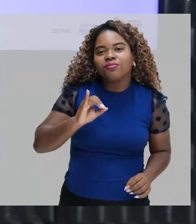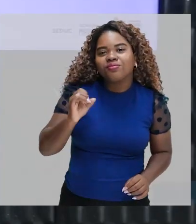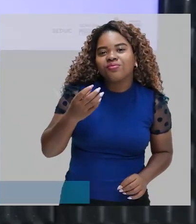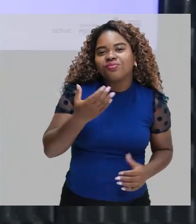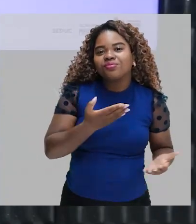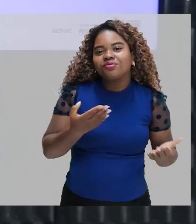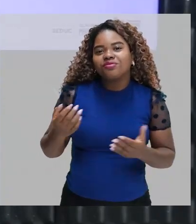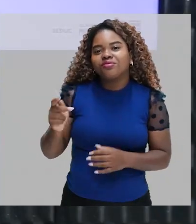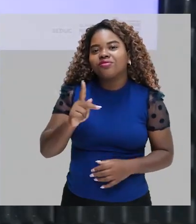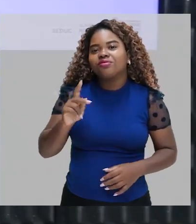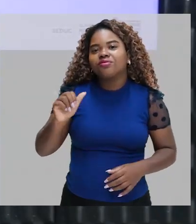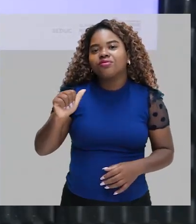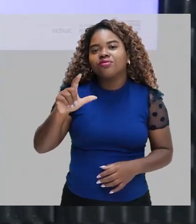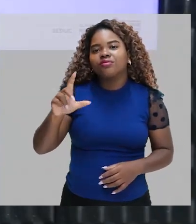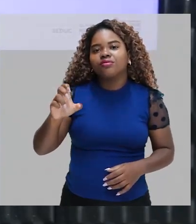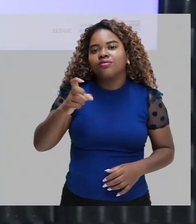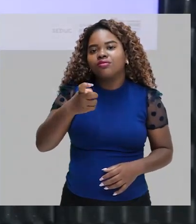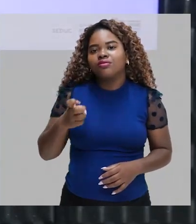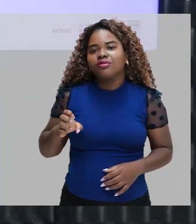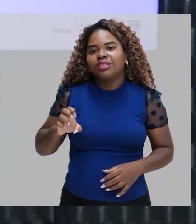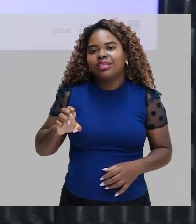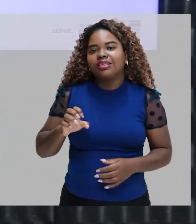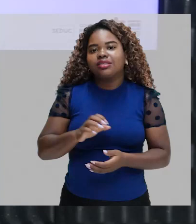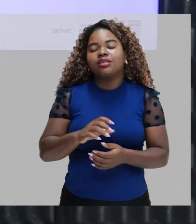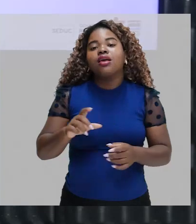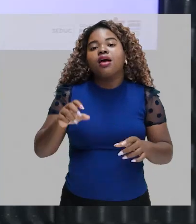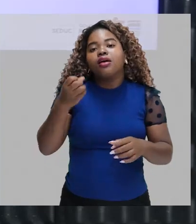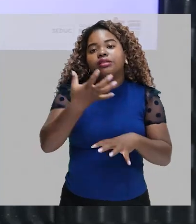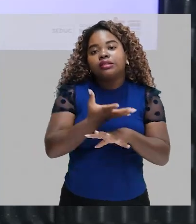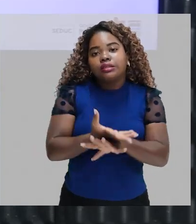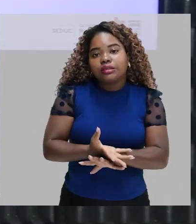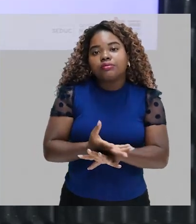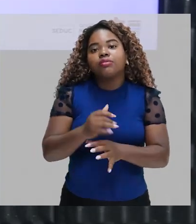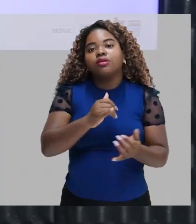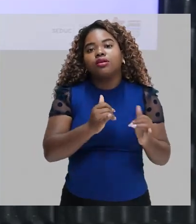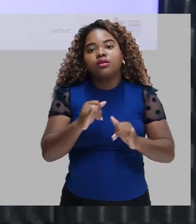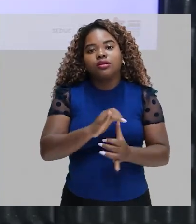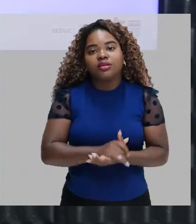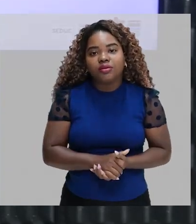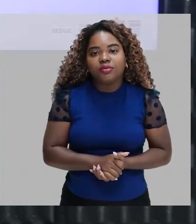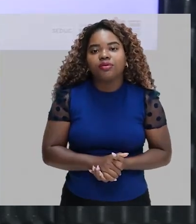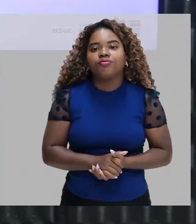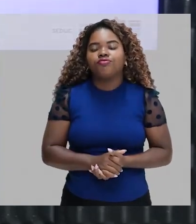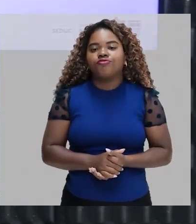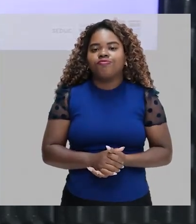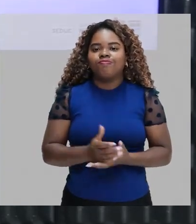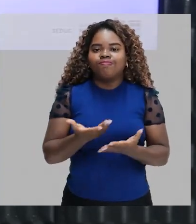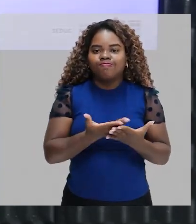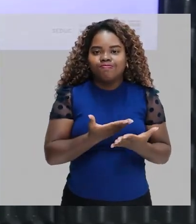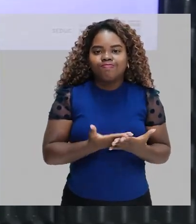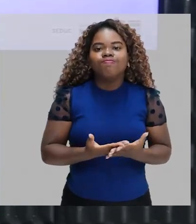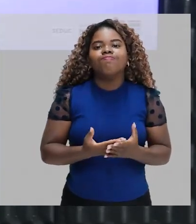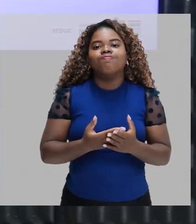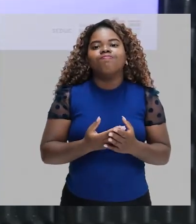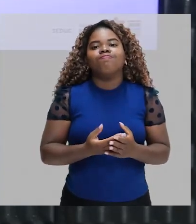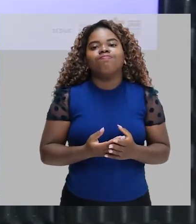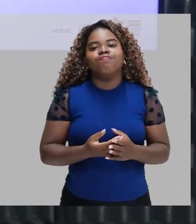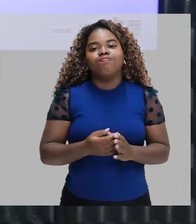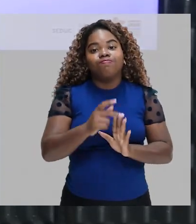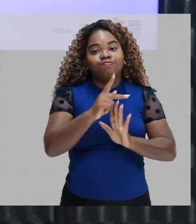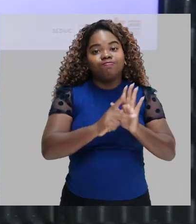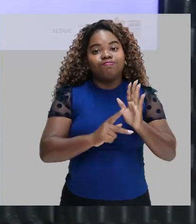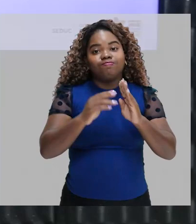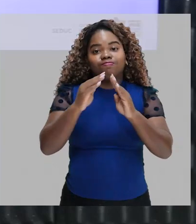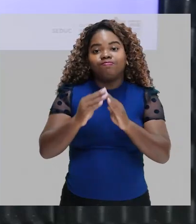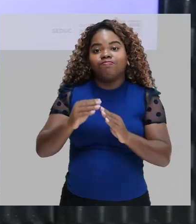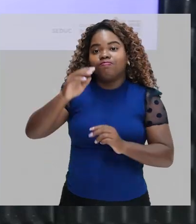Olá, turma, sejam todos bem-vindos. Professor Alex Ferreira, disciplina Química, mais uma aula do nosso projeto Fique em Casa